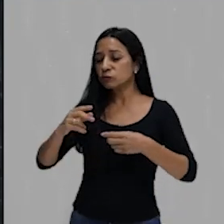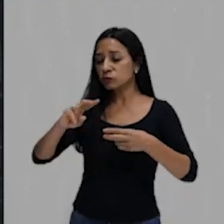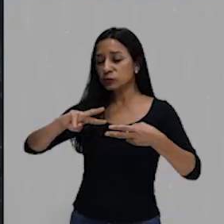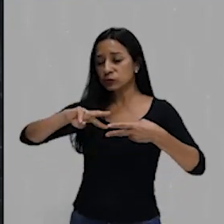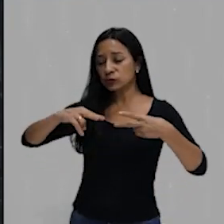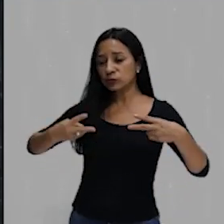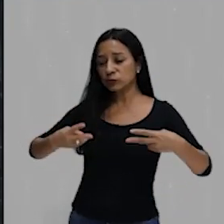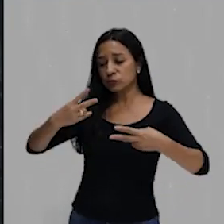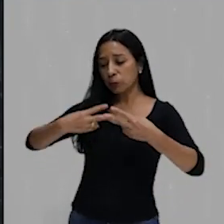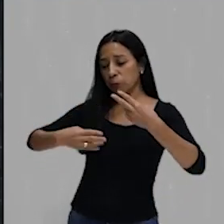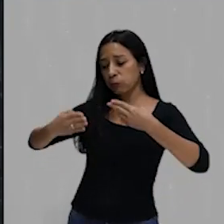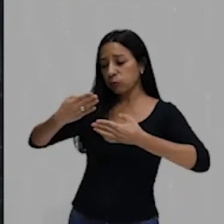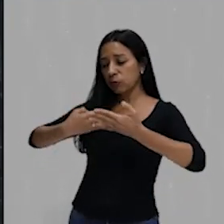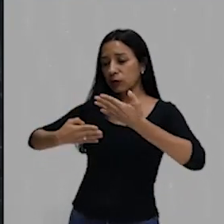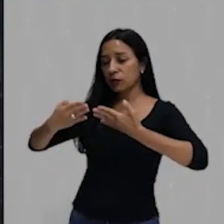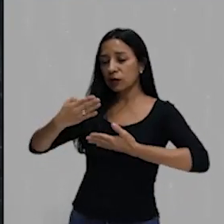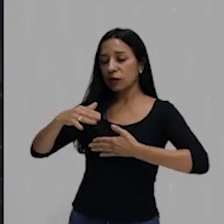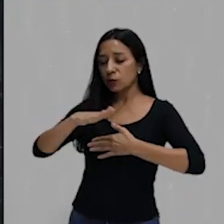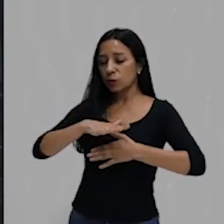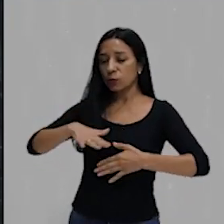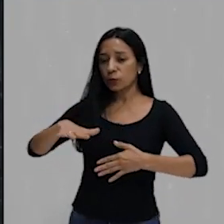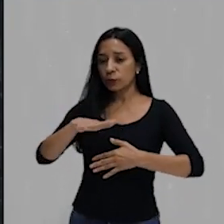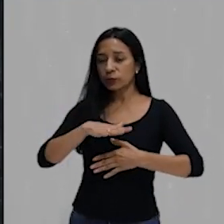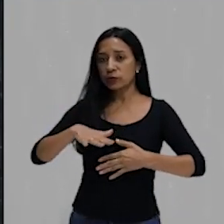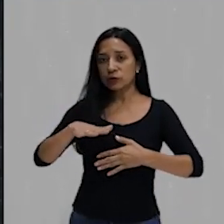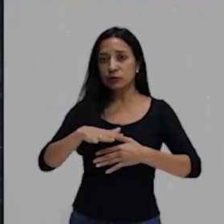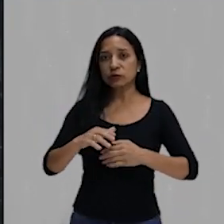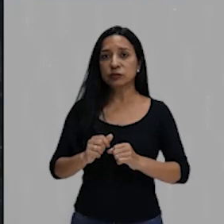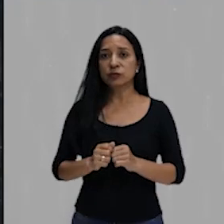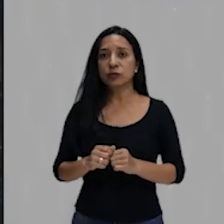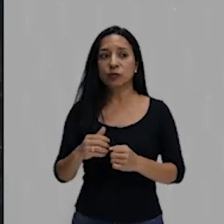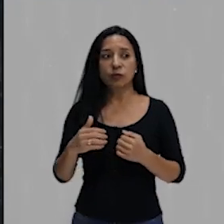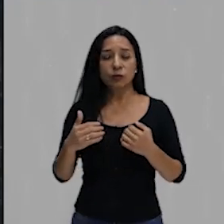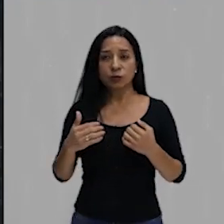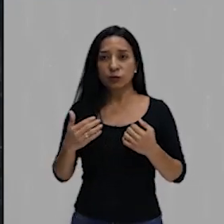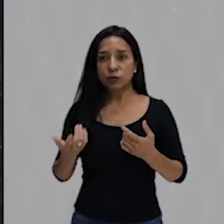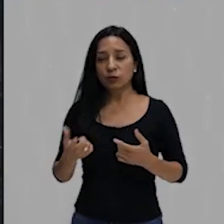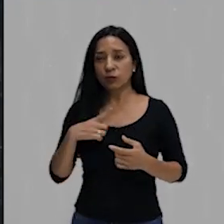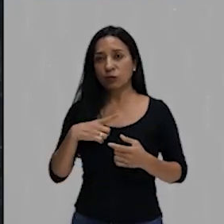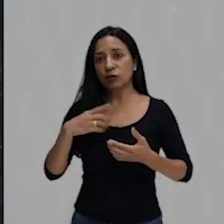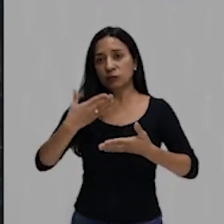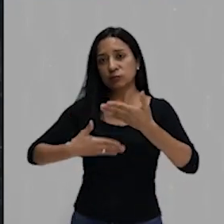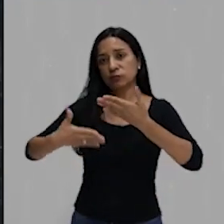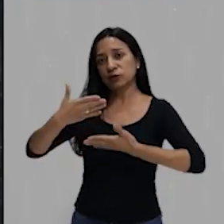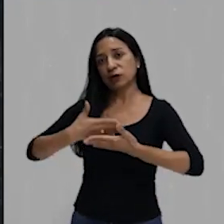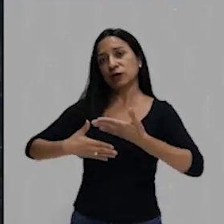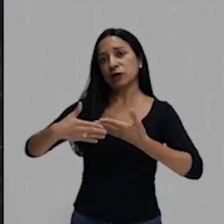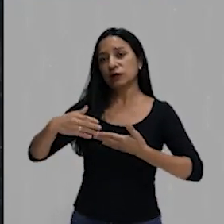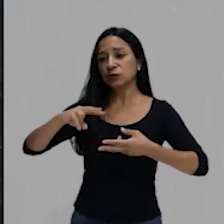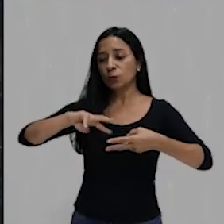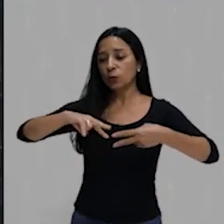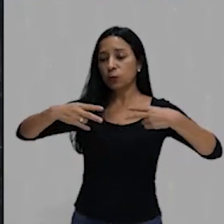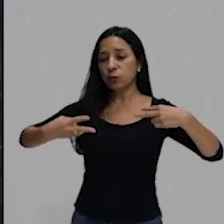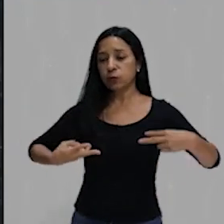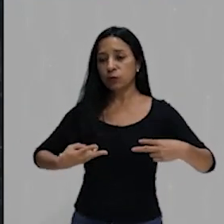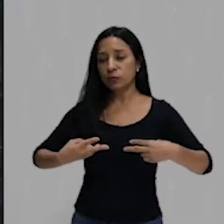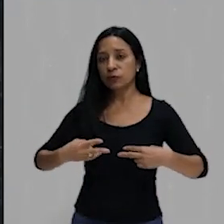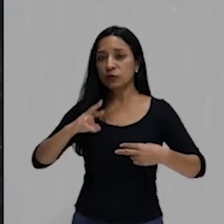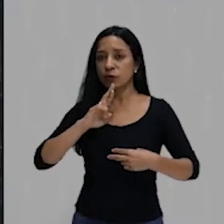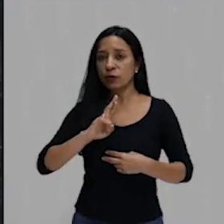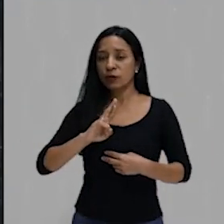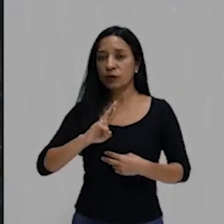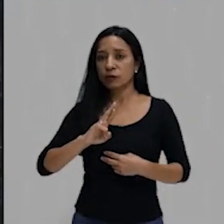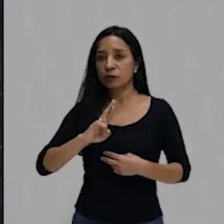ambiente, o fator ambiental, certo? Então, quando o genótipo ele interage com o fator ambiental, ele vai